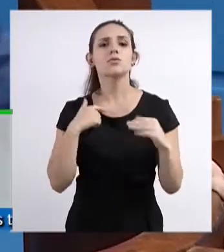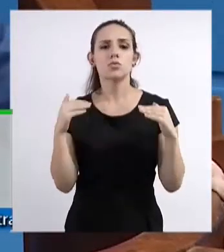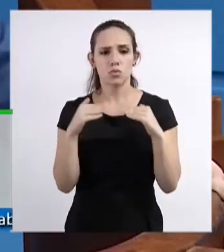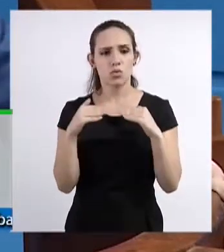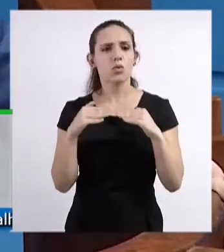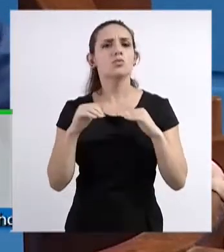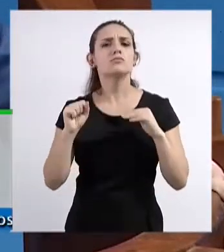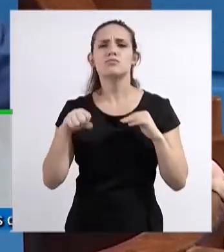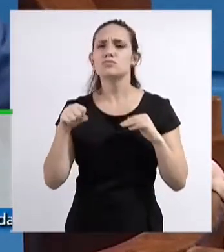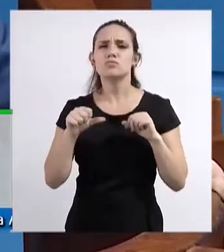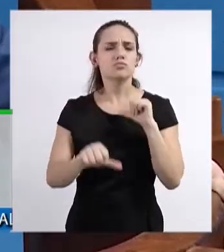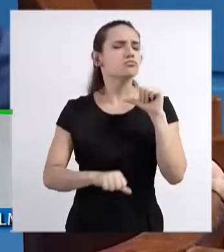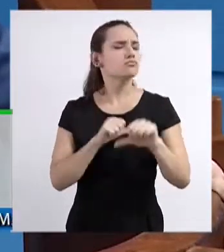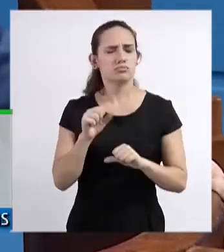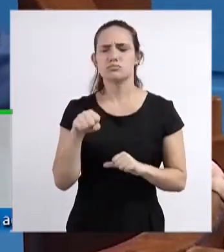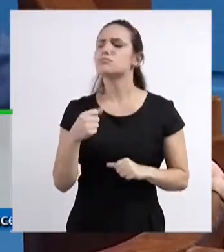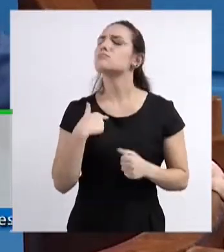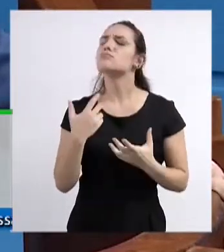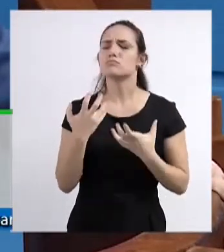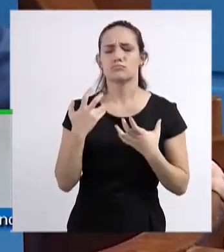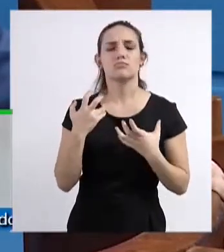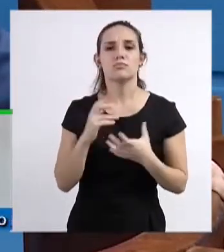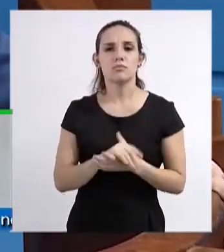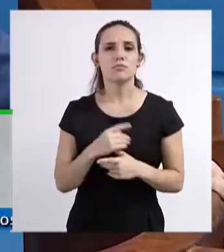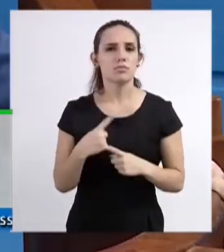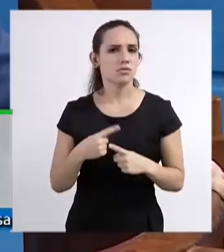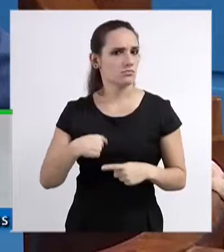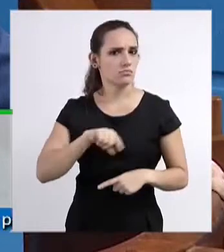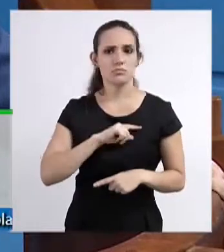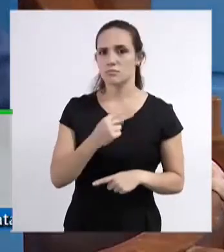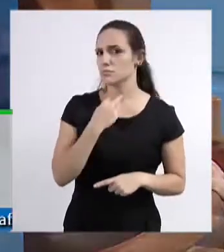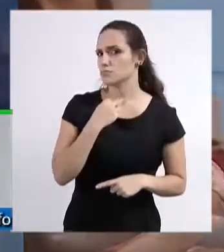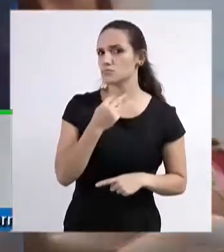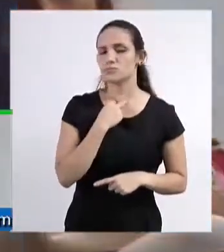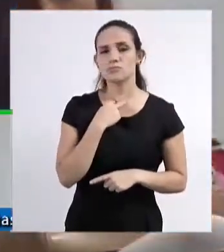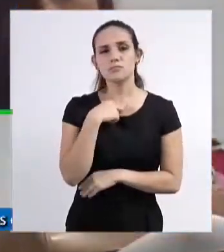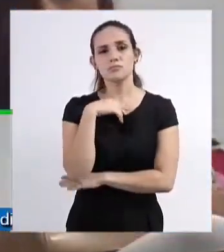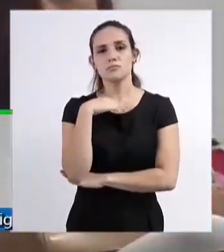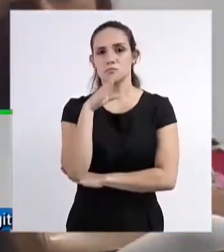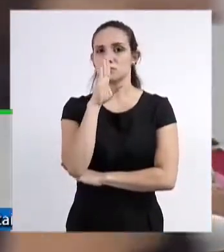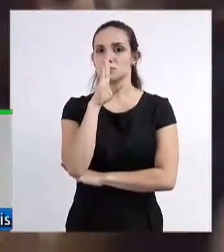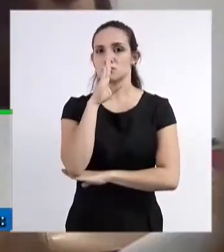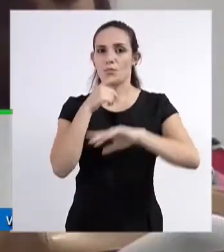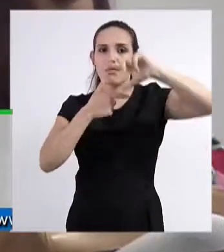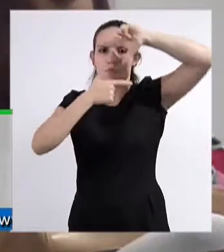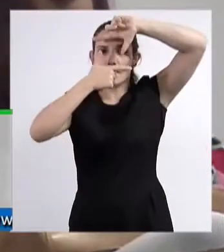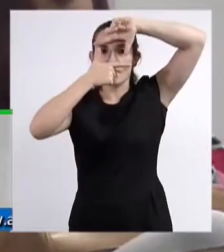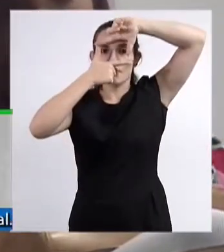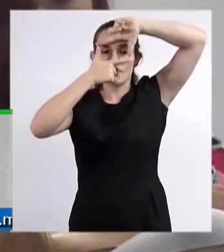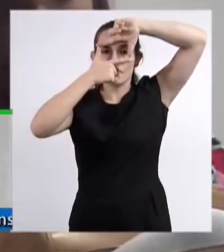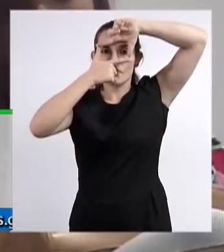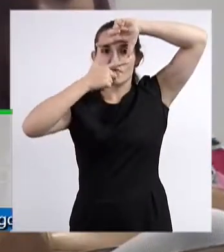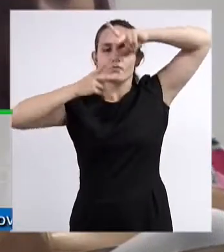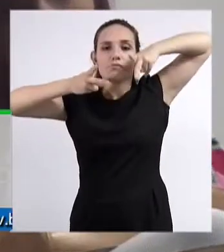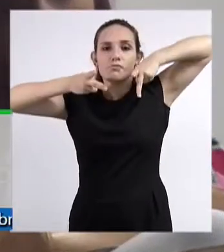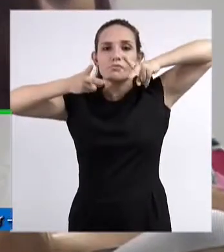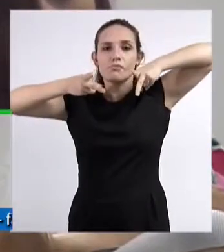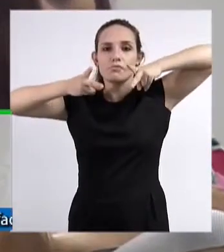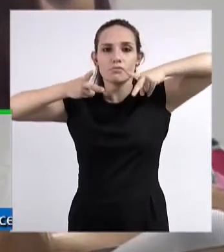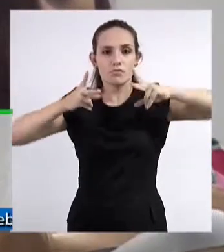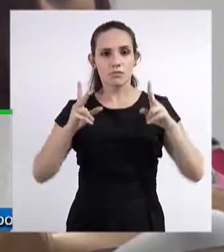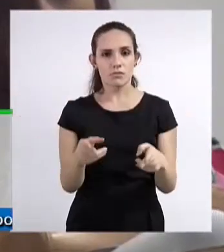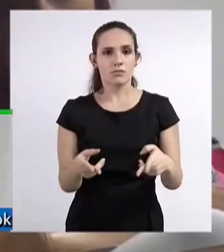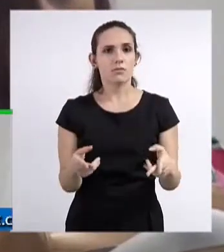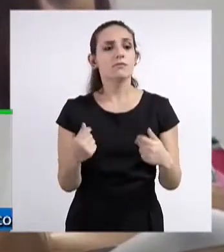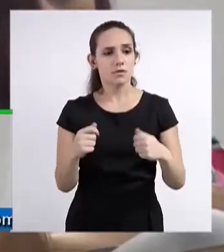a qualquer tipo de mudança. O que hoje nós não podemos ficar alienados da necessidade